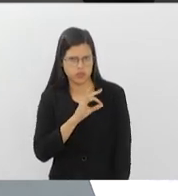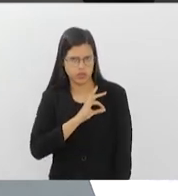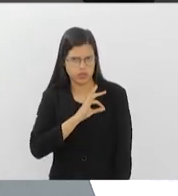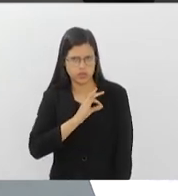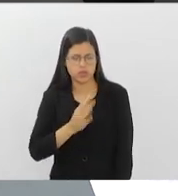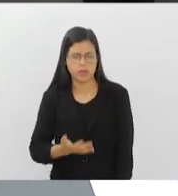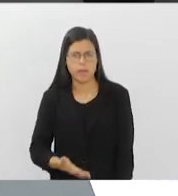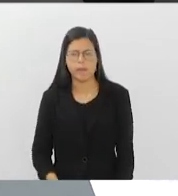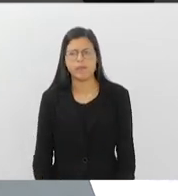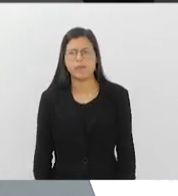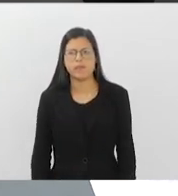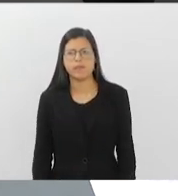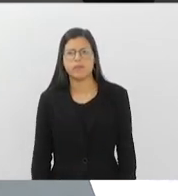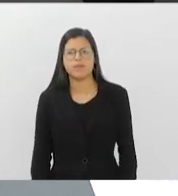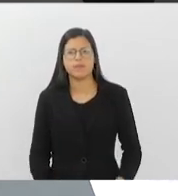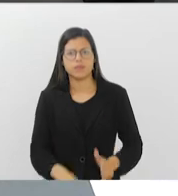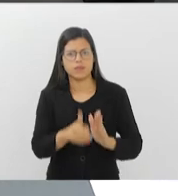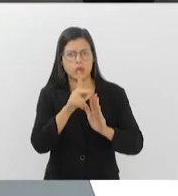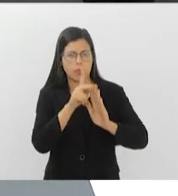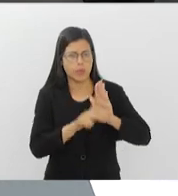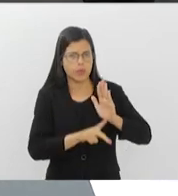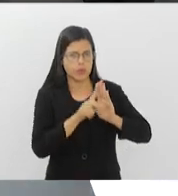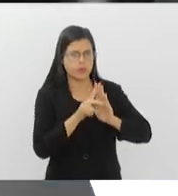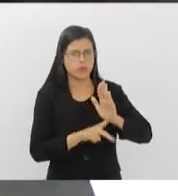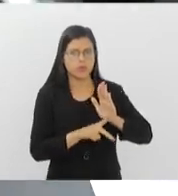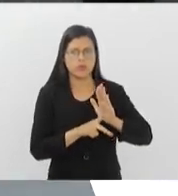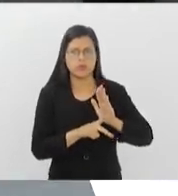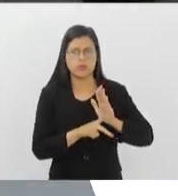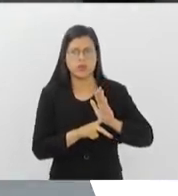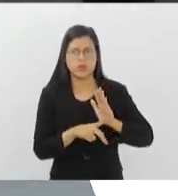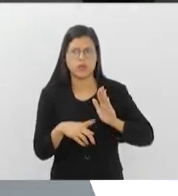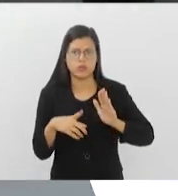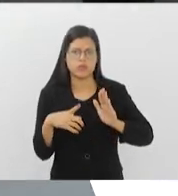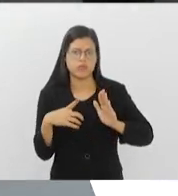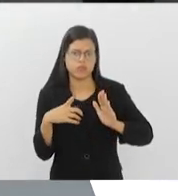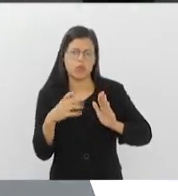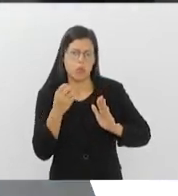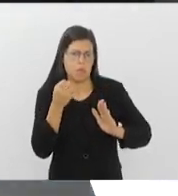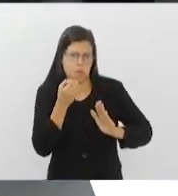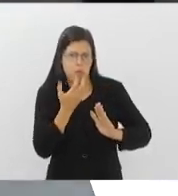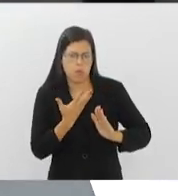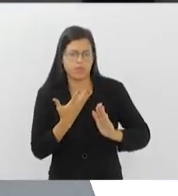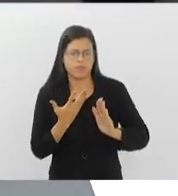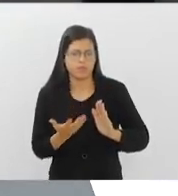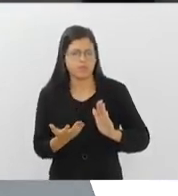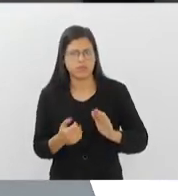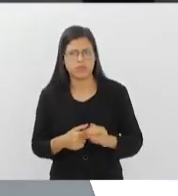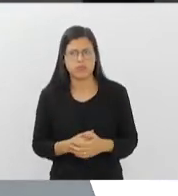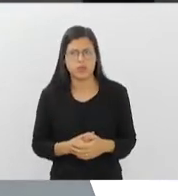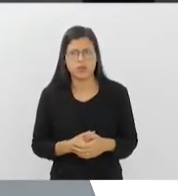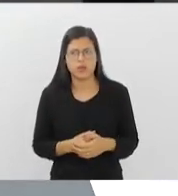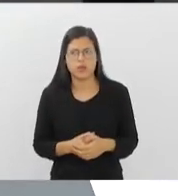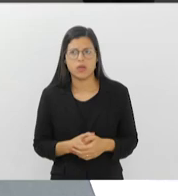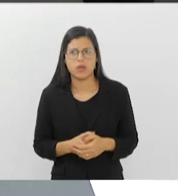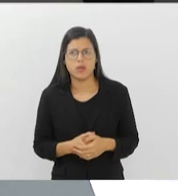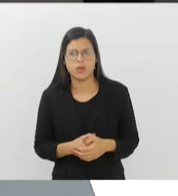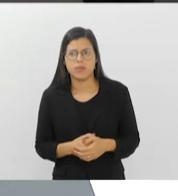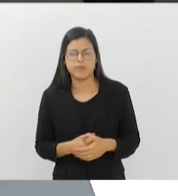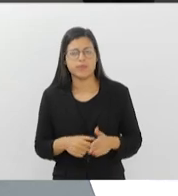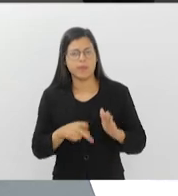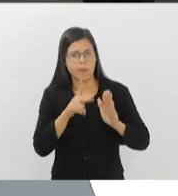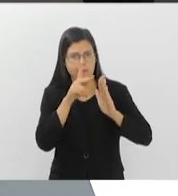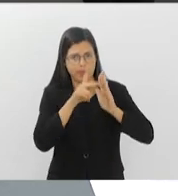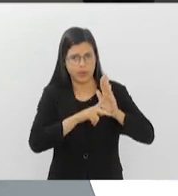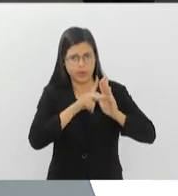Evidentemente que o projeto tem seu mérito, né? E o mérito é